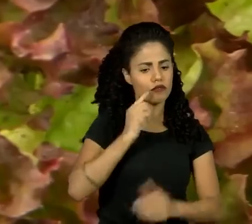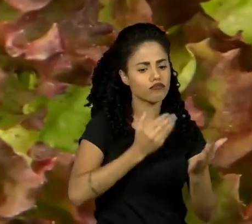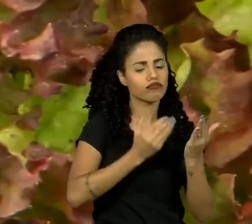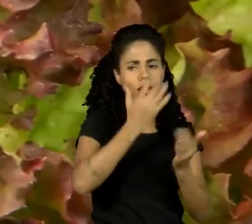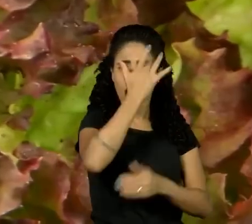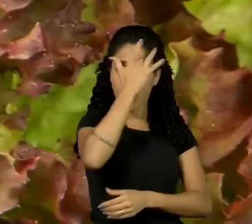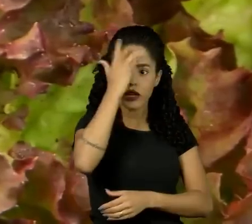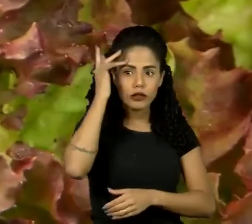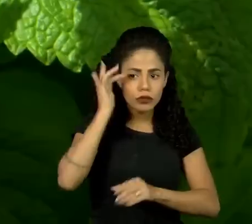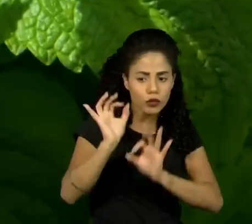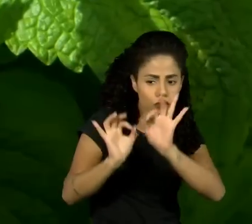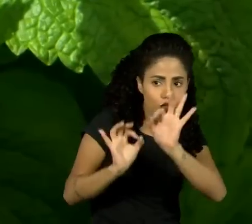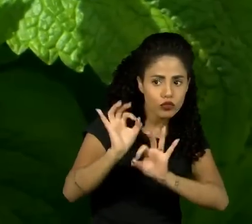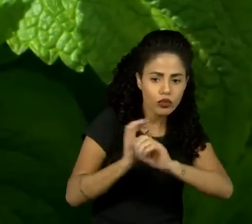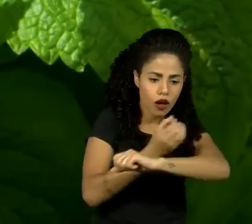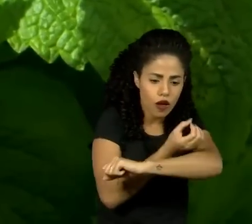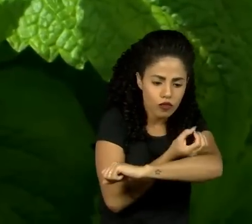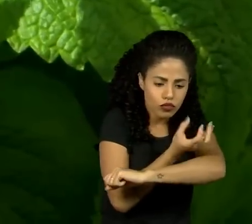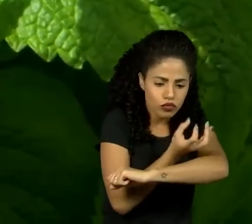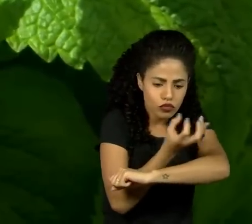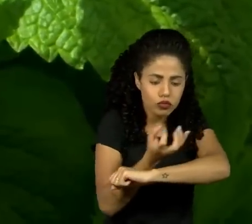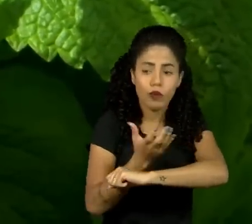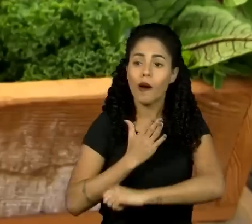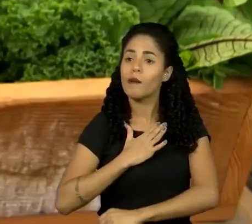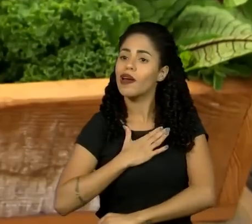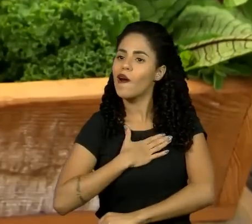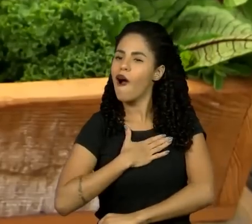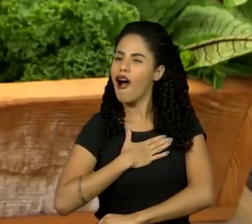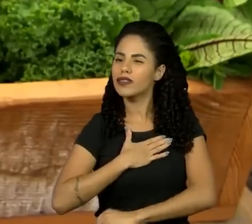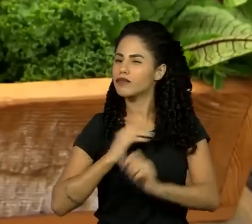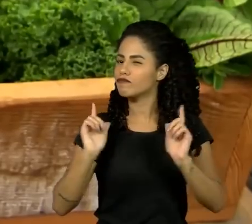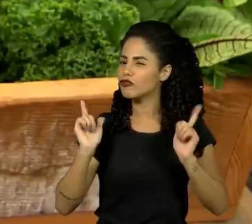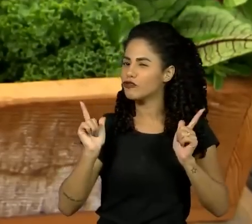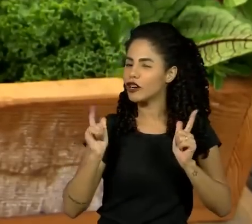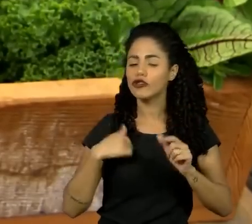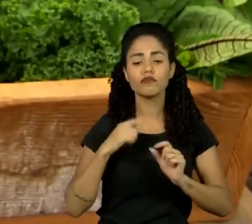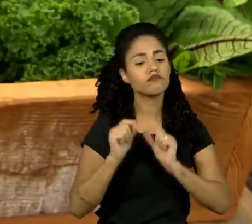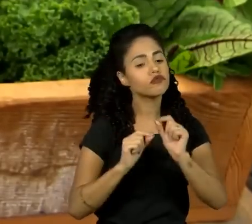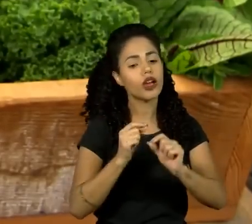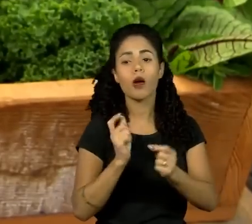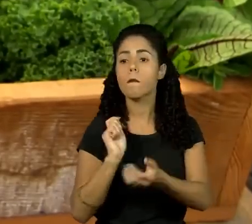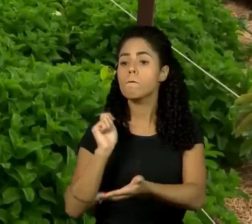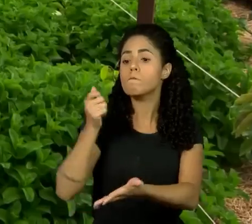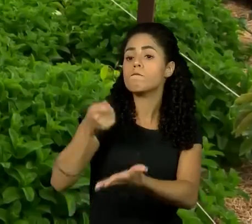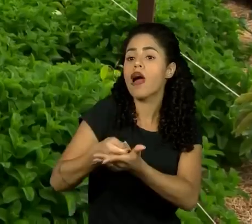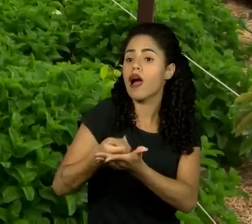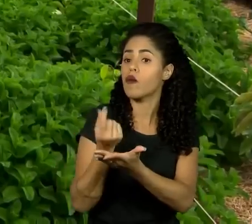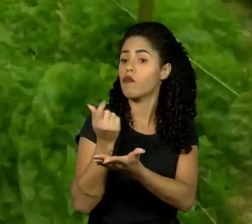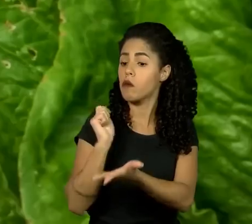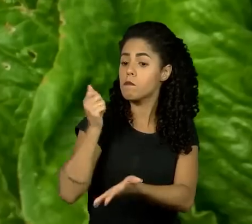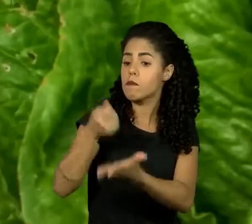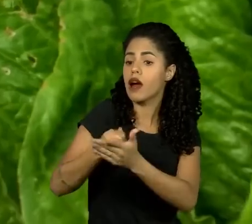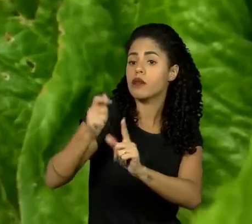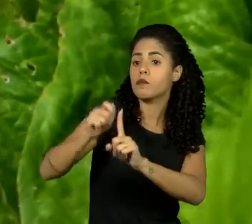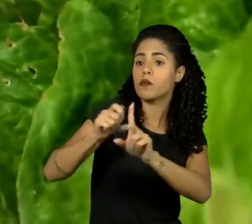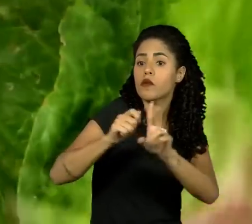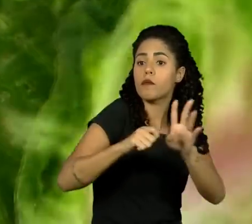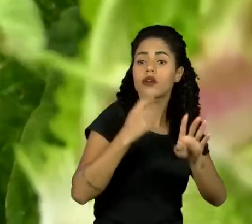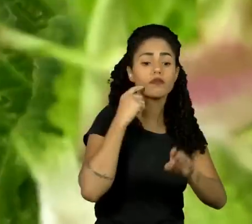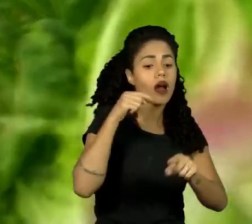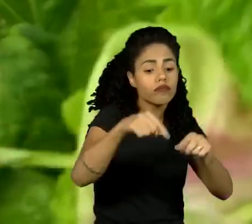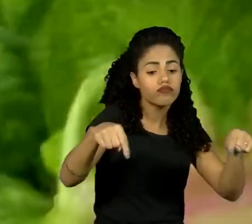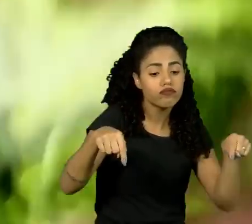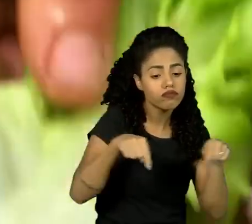elas produzem como um hobby, como um lazer, então elas pagam um valor por mês para ter um plot, né, um